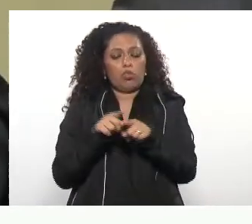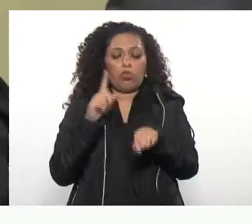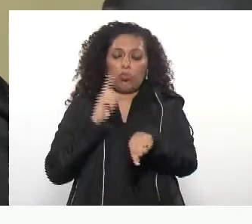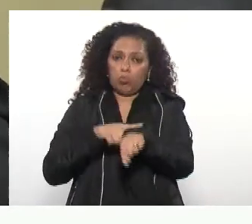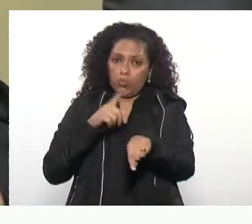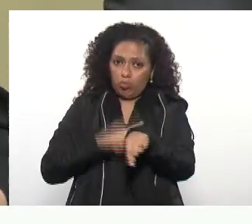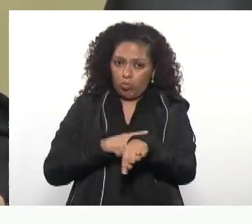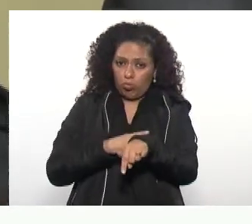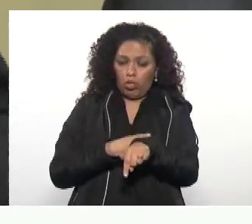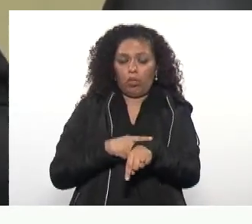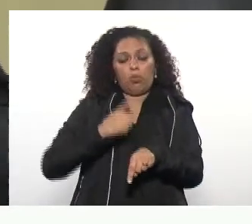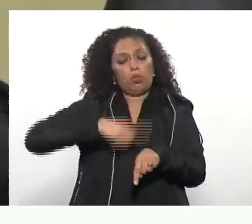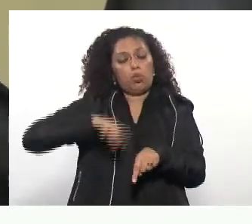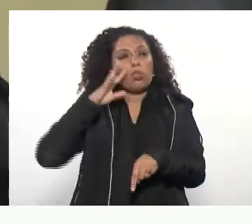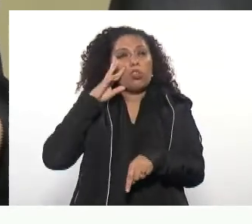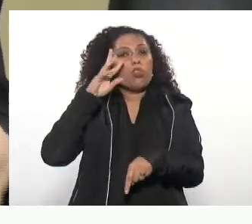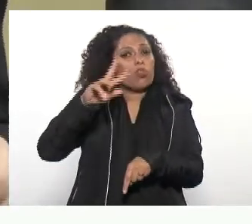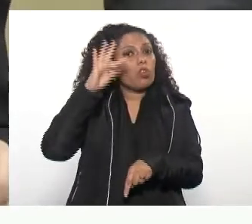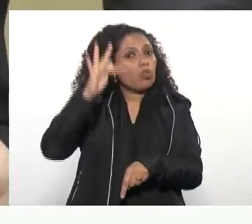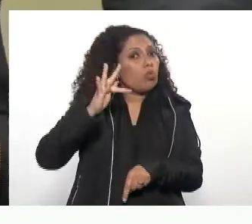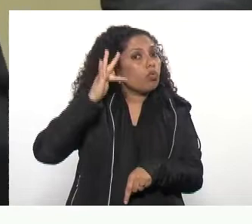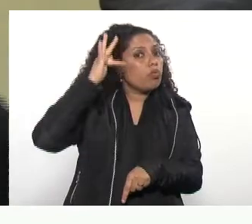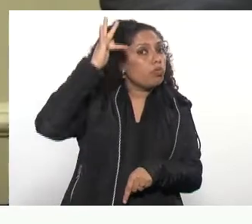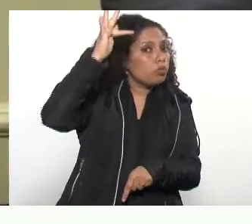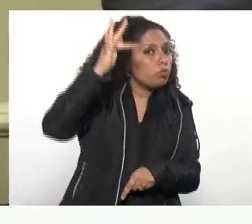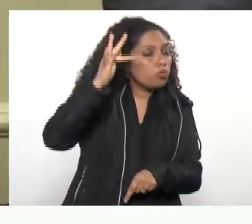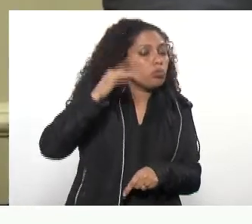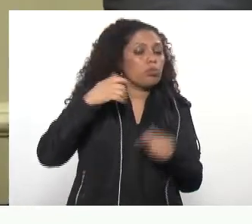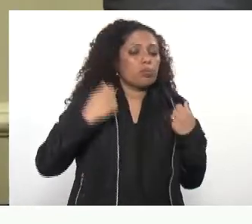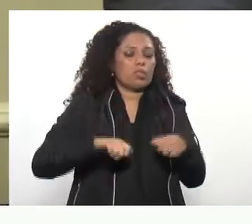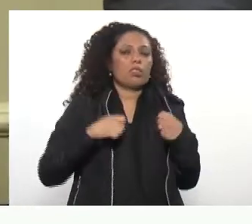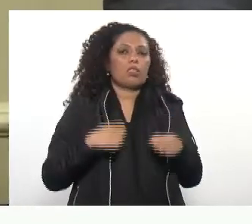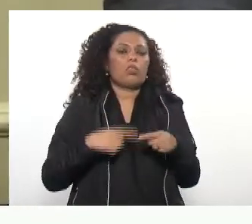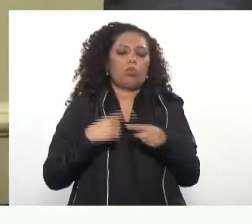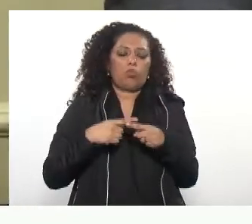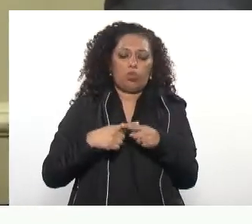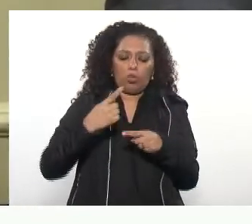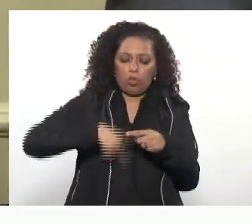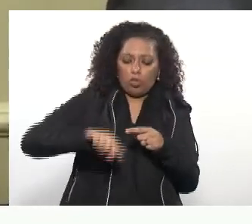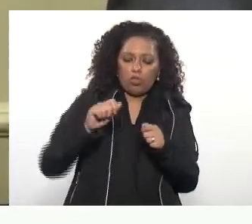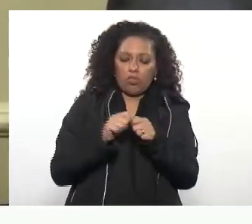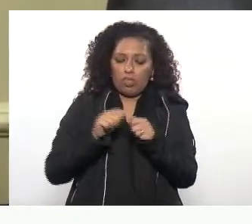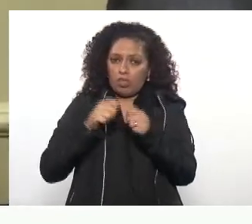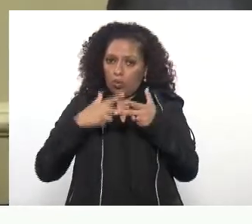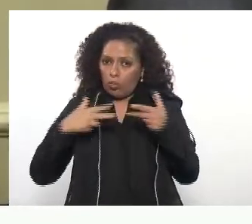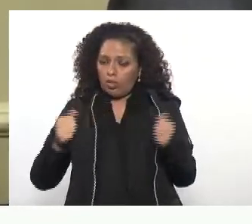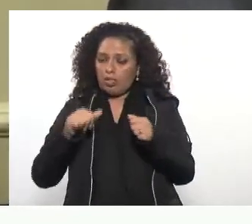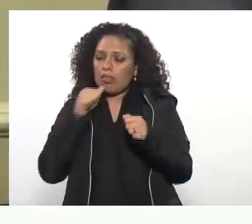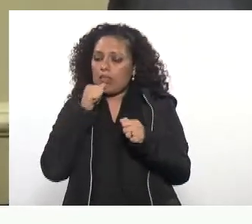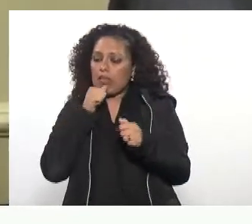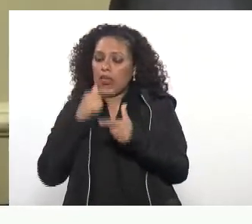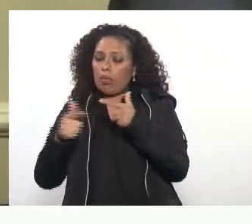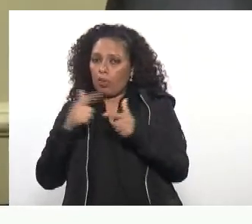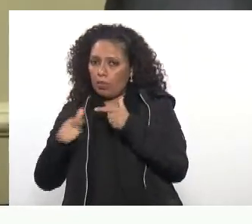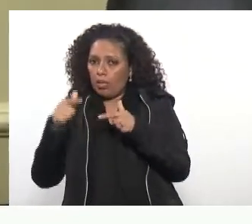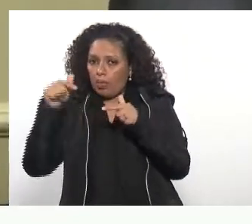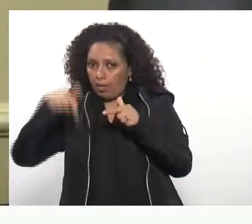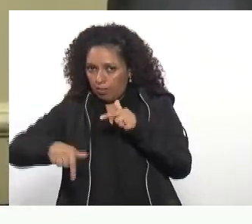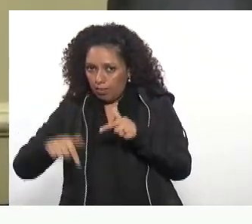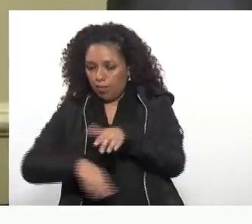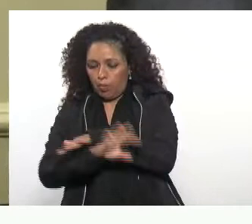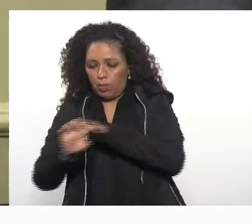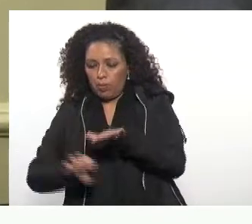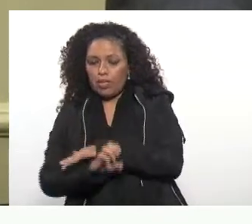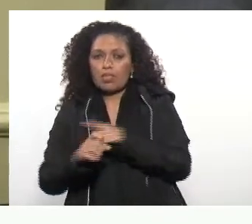que se tenha essa visão de desdobramento para que isso se efetive sem qualquer dano para o usuário